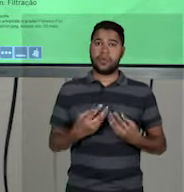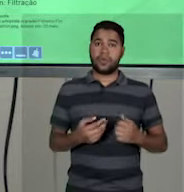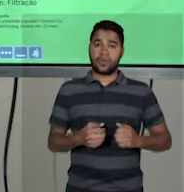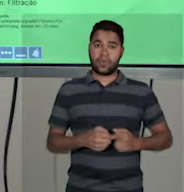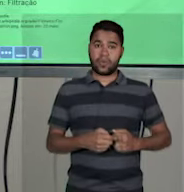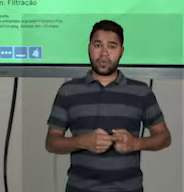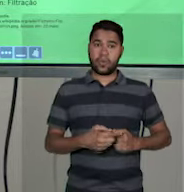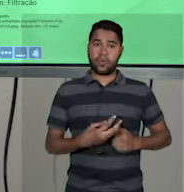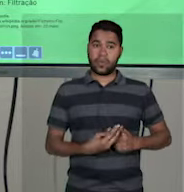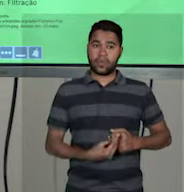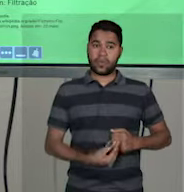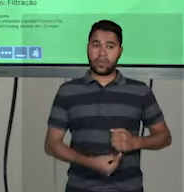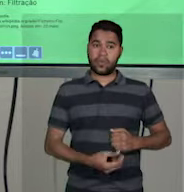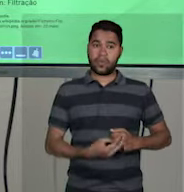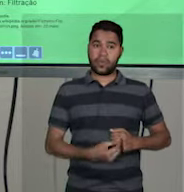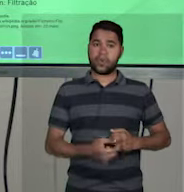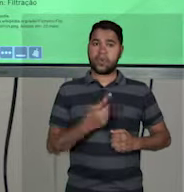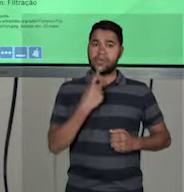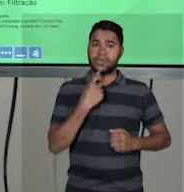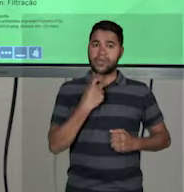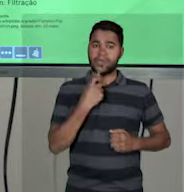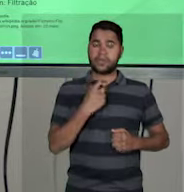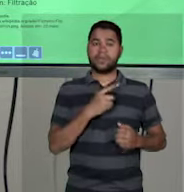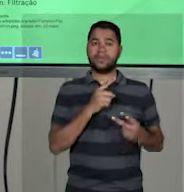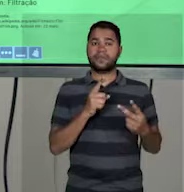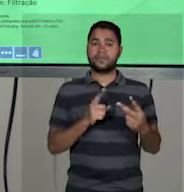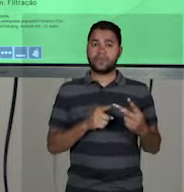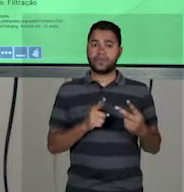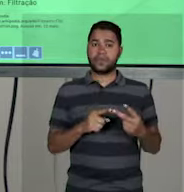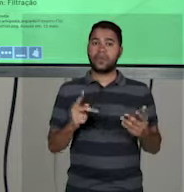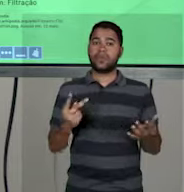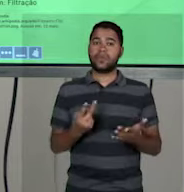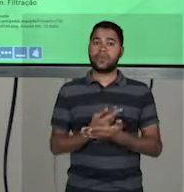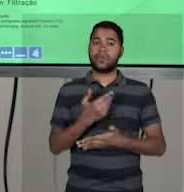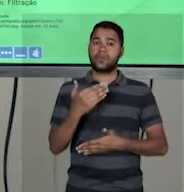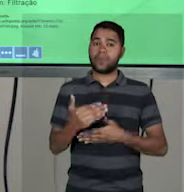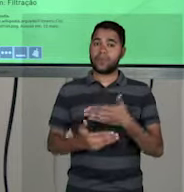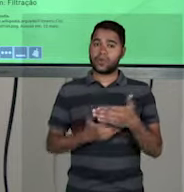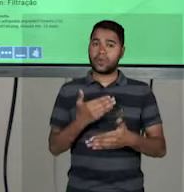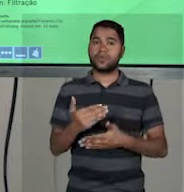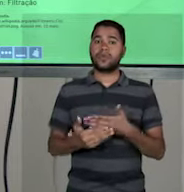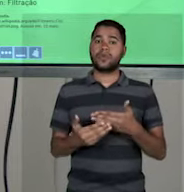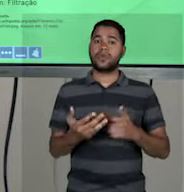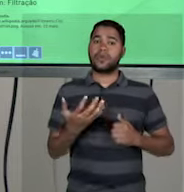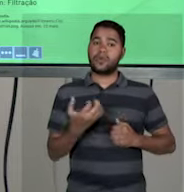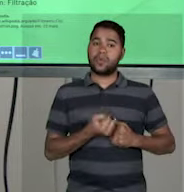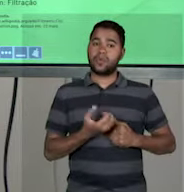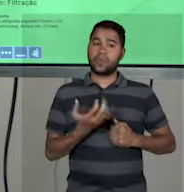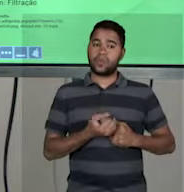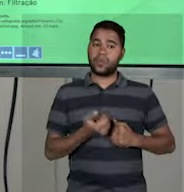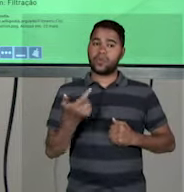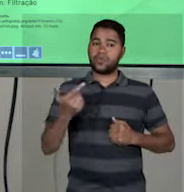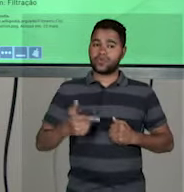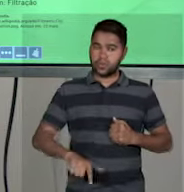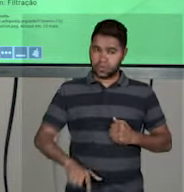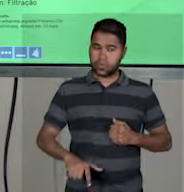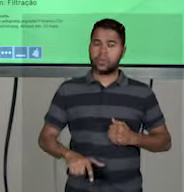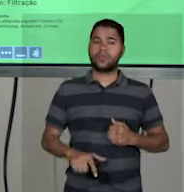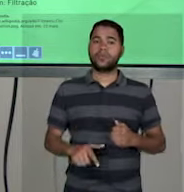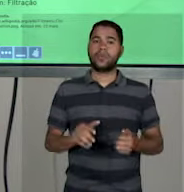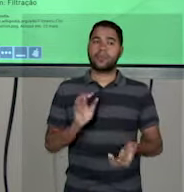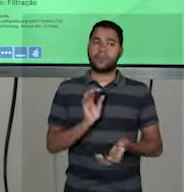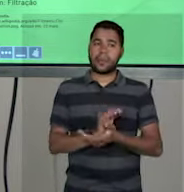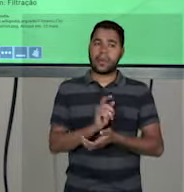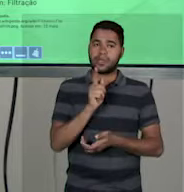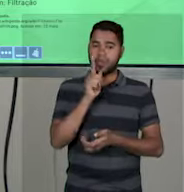vai filtrar o sangue. Segundo, ocorreu o processo de reabsorção, onde eu pego parte